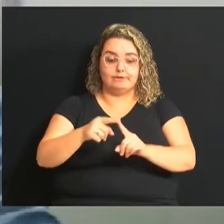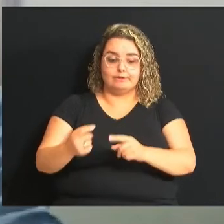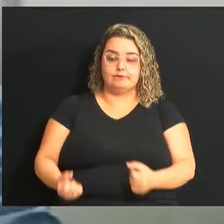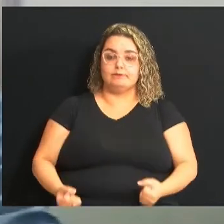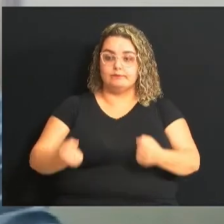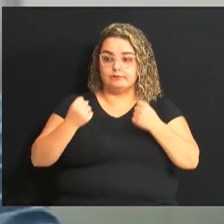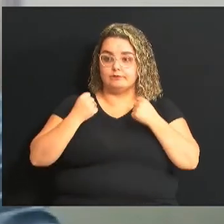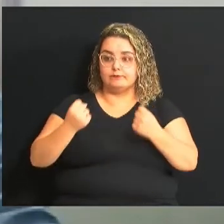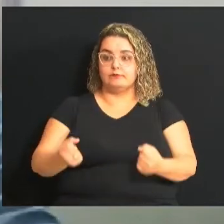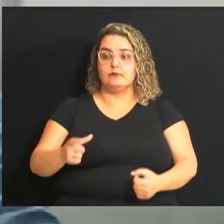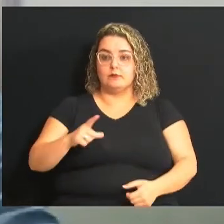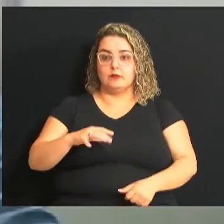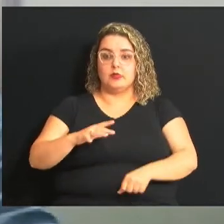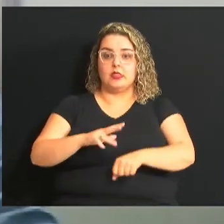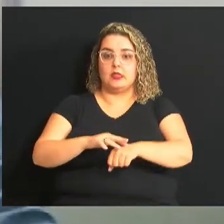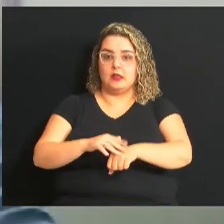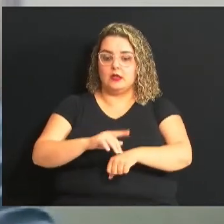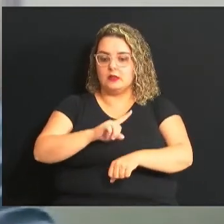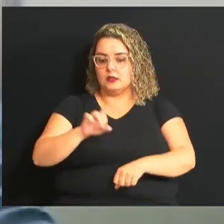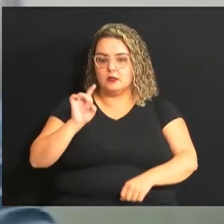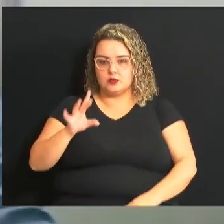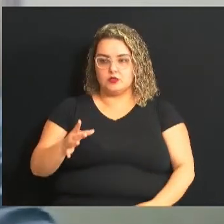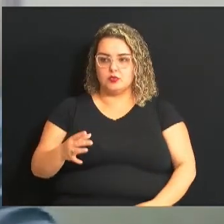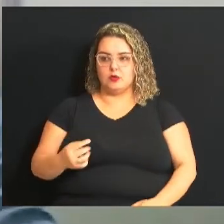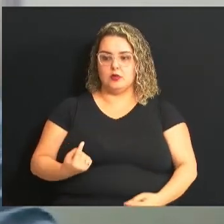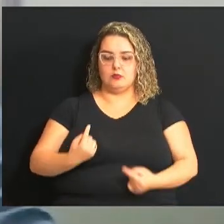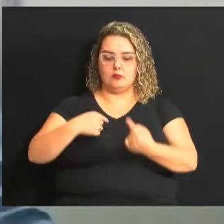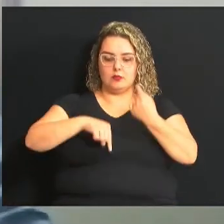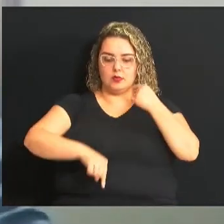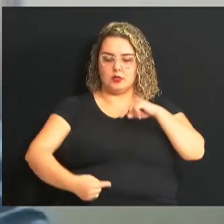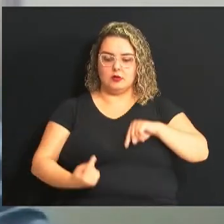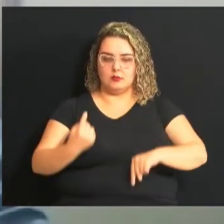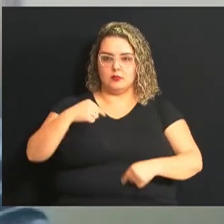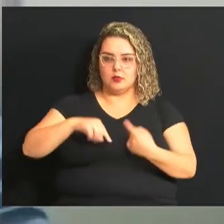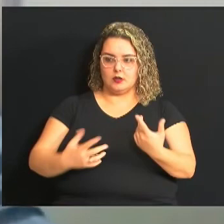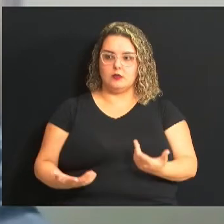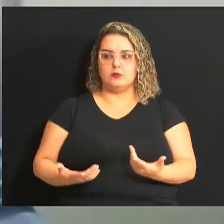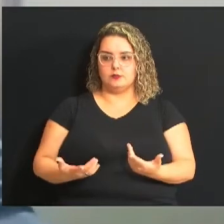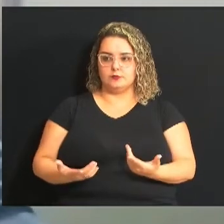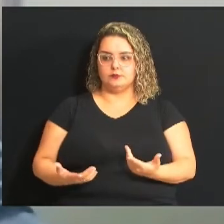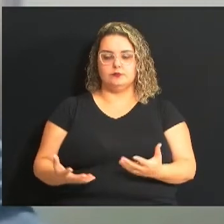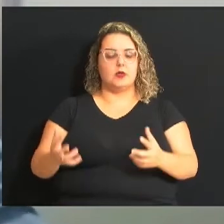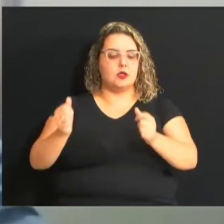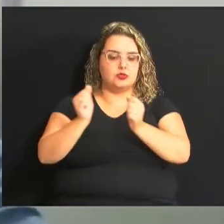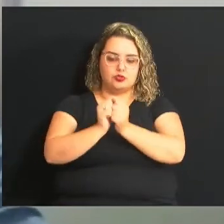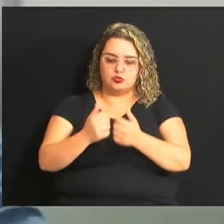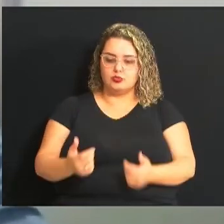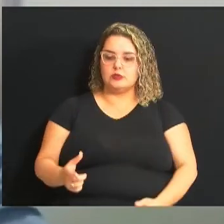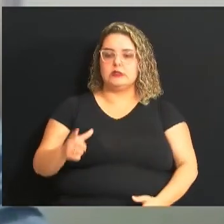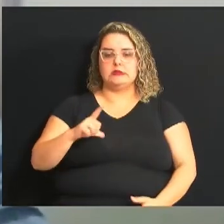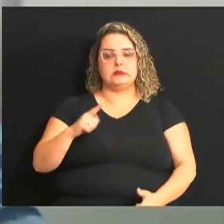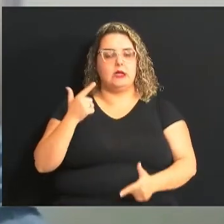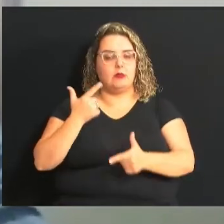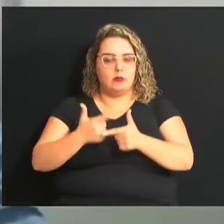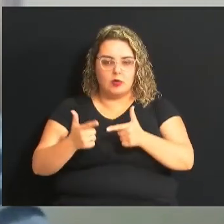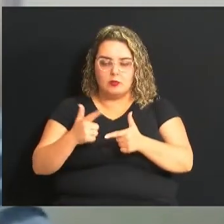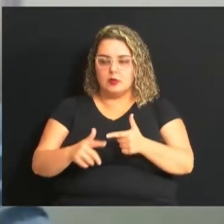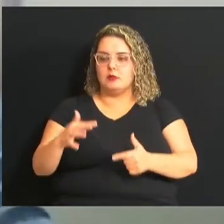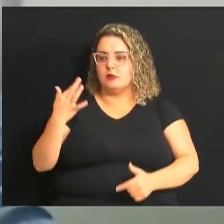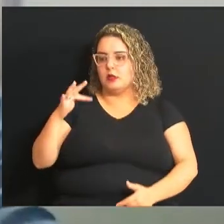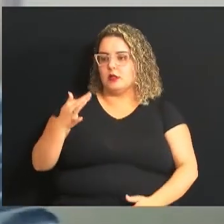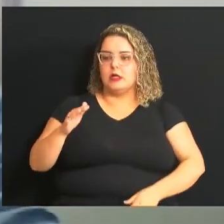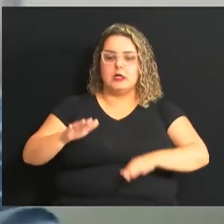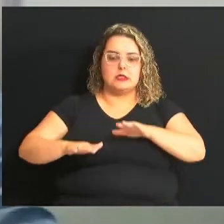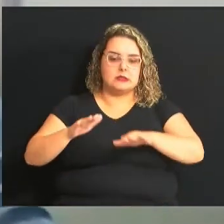muita doença, né? Não só doença metabólica, mas alguma disfunção funcional associada que causa dor para ele, às vezes